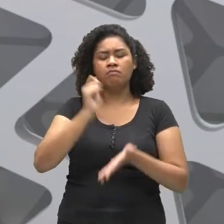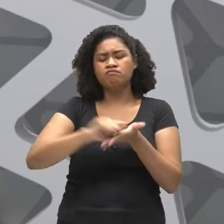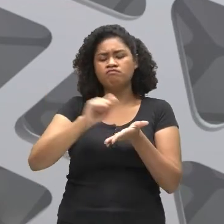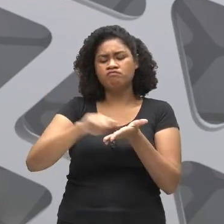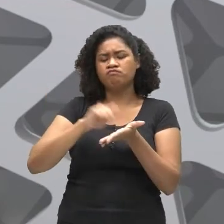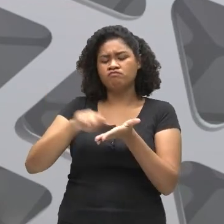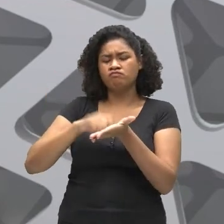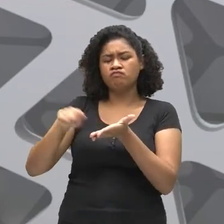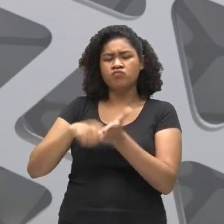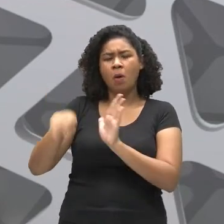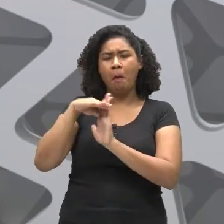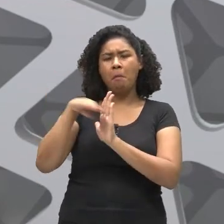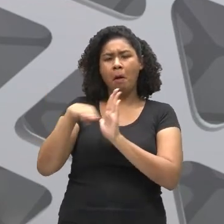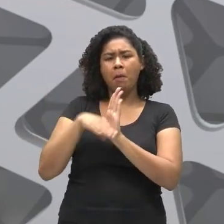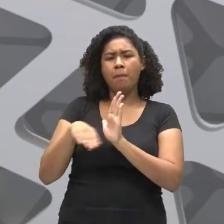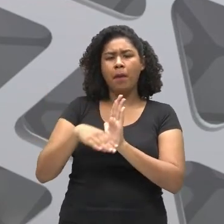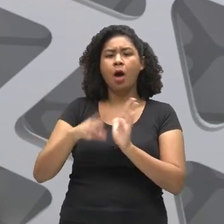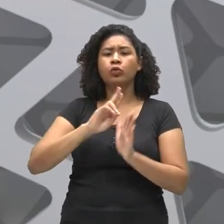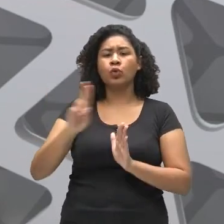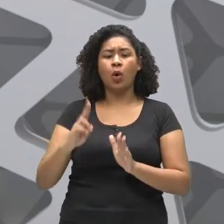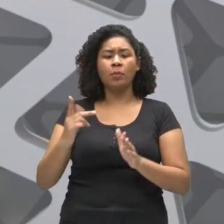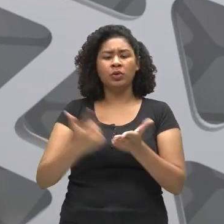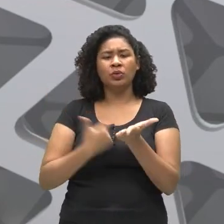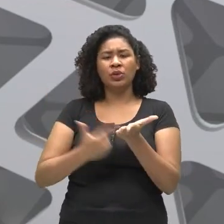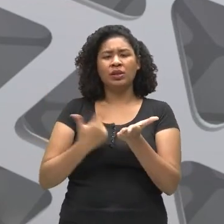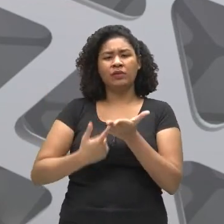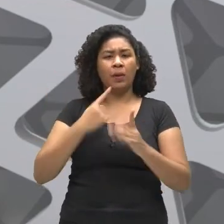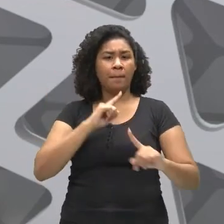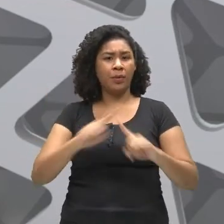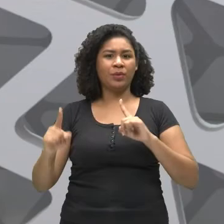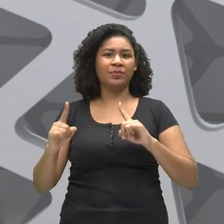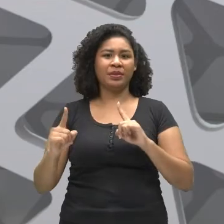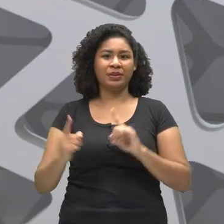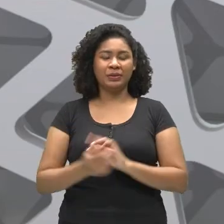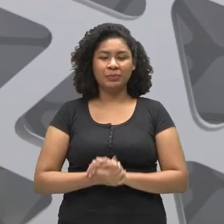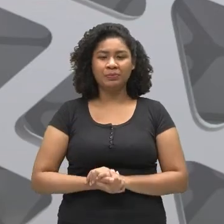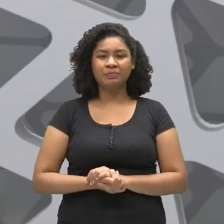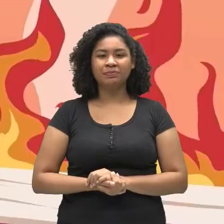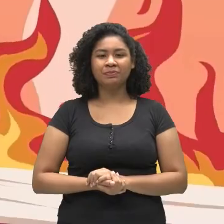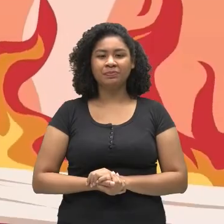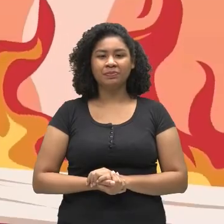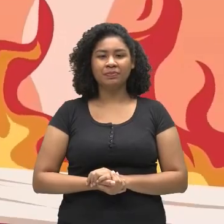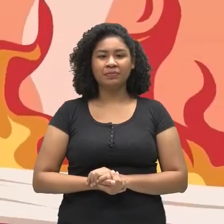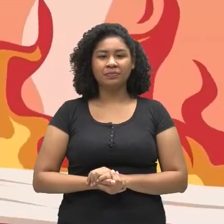era proibido e aquilo que era permitido, mas principalmente proibido. Vamos lá?